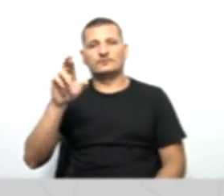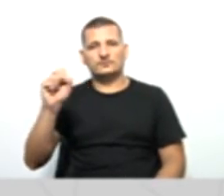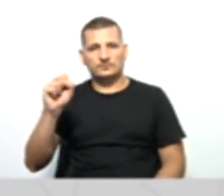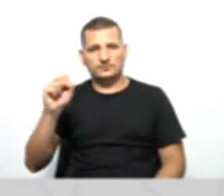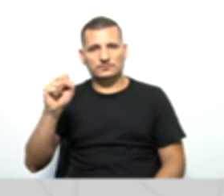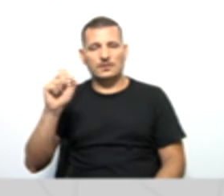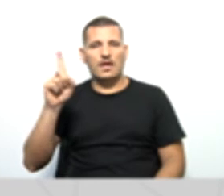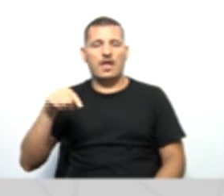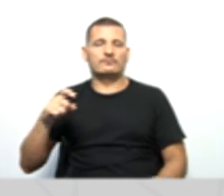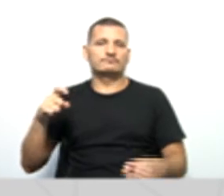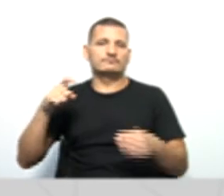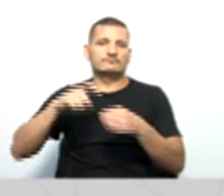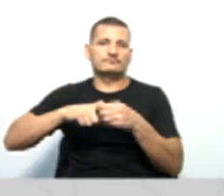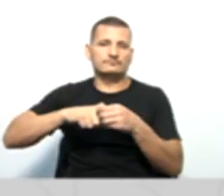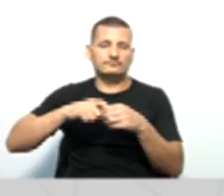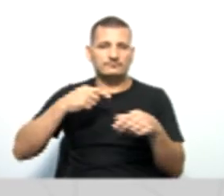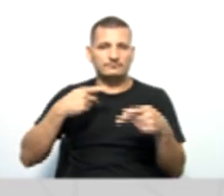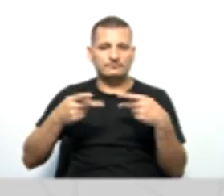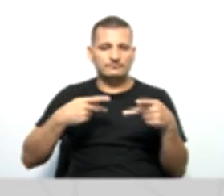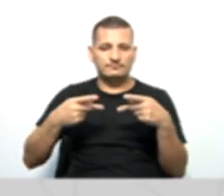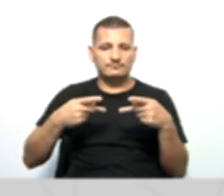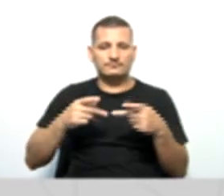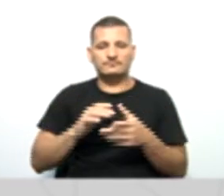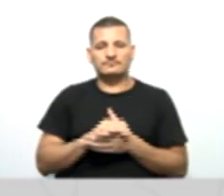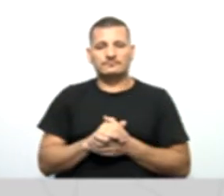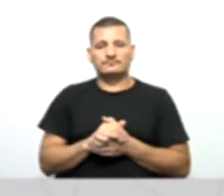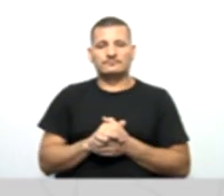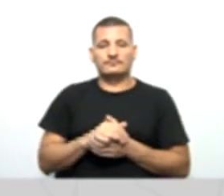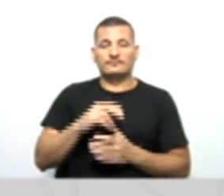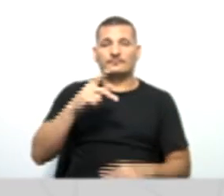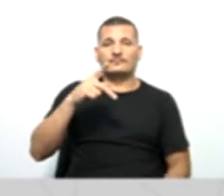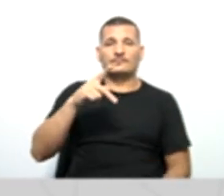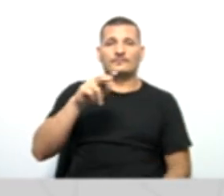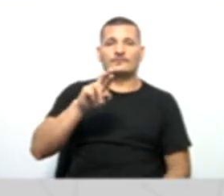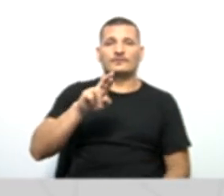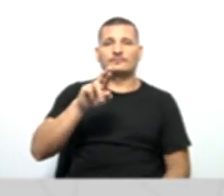tá? Bastante termo. E as premissas, todas